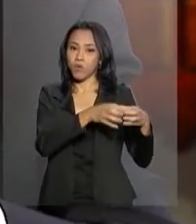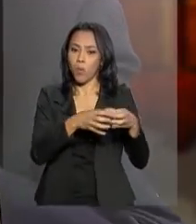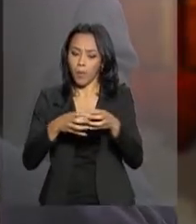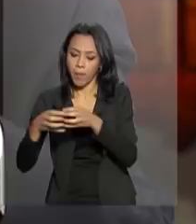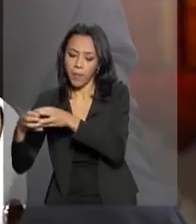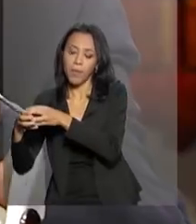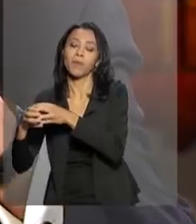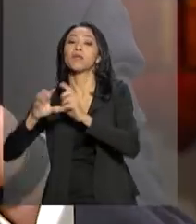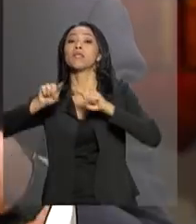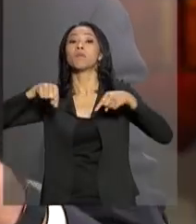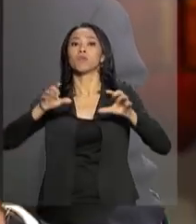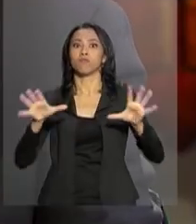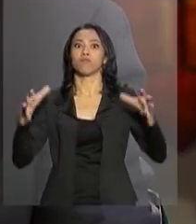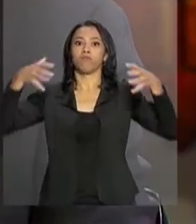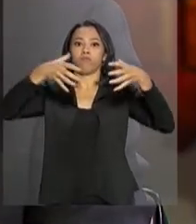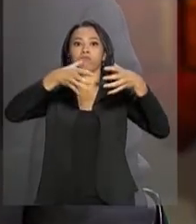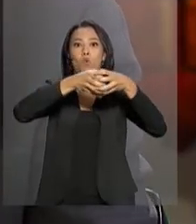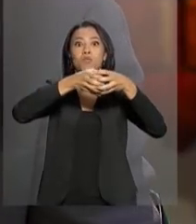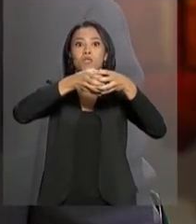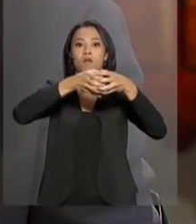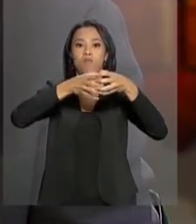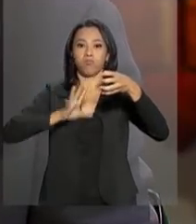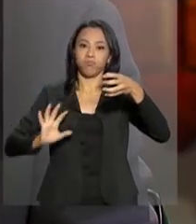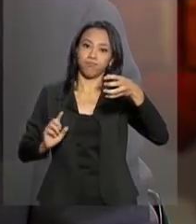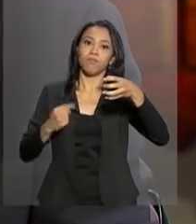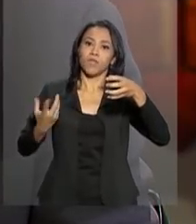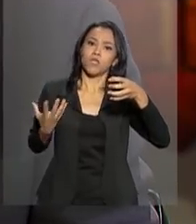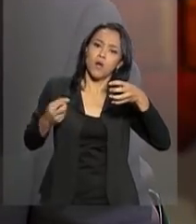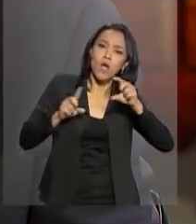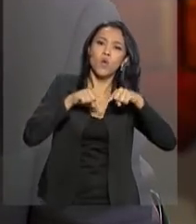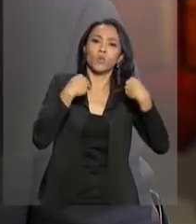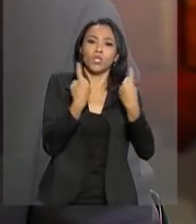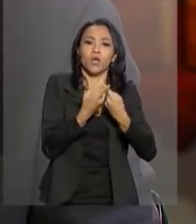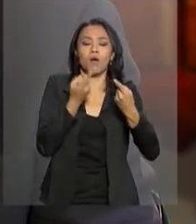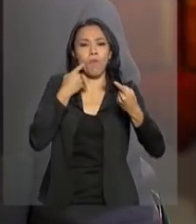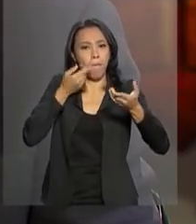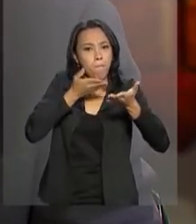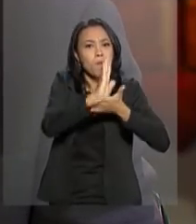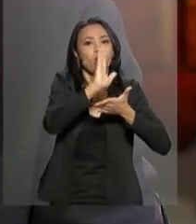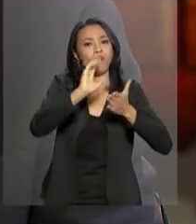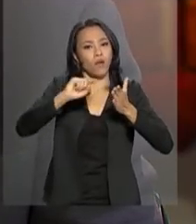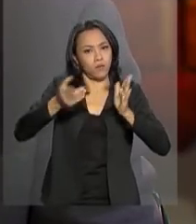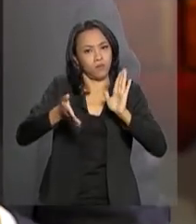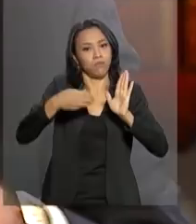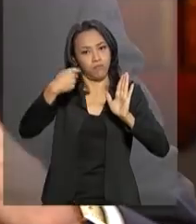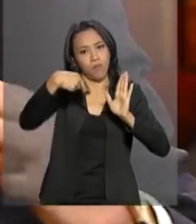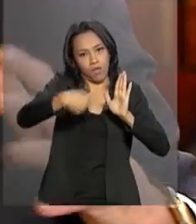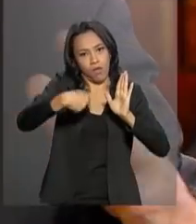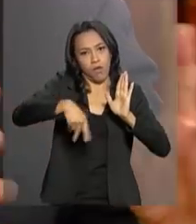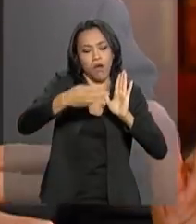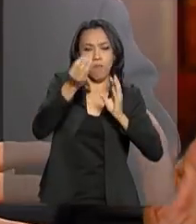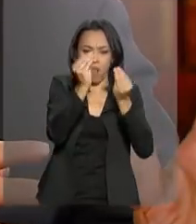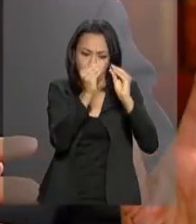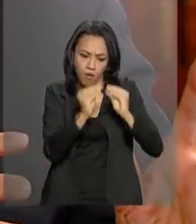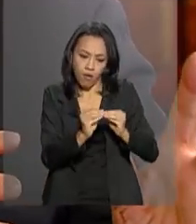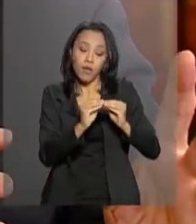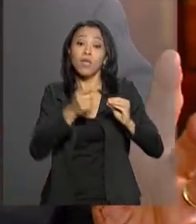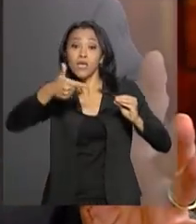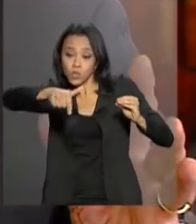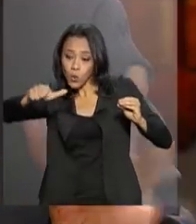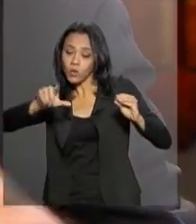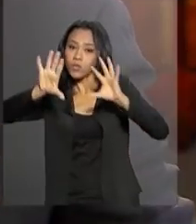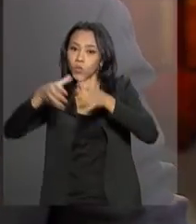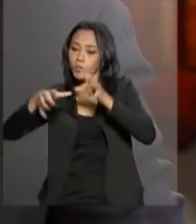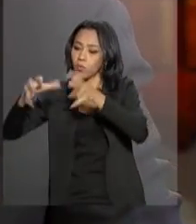a comissão se reuniu para aprovar estes trabalhos e assim todas as demais comissões,